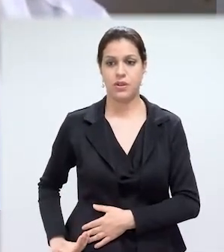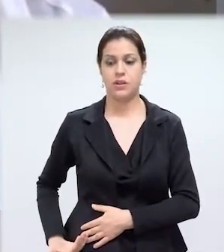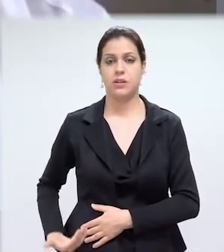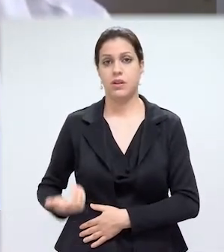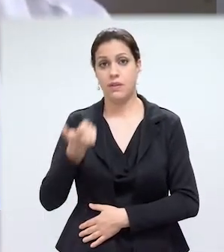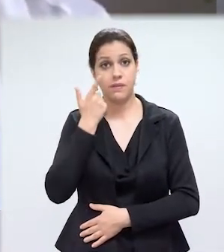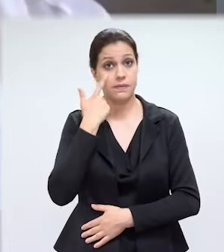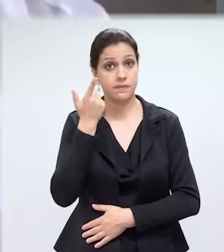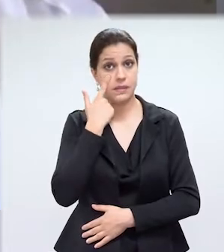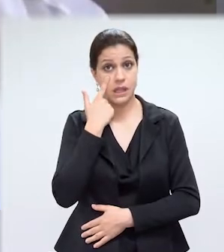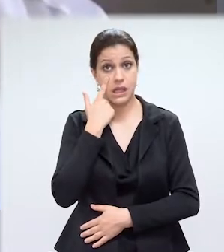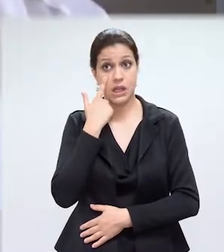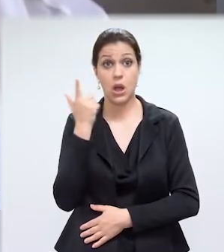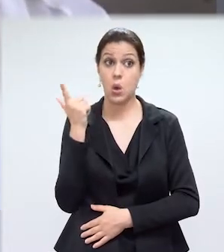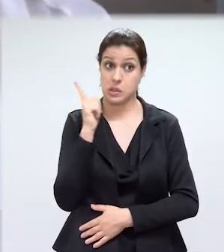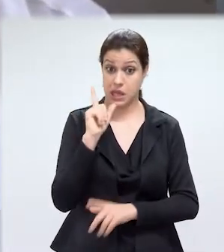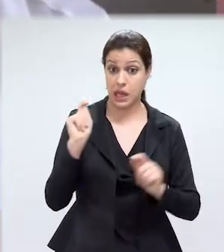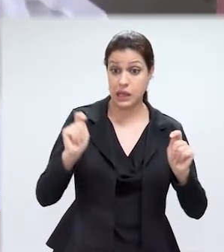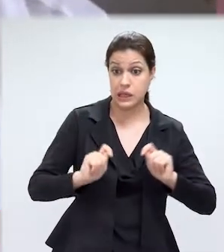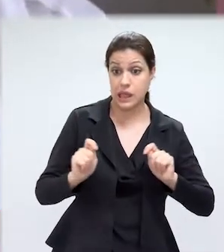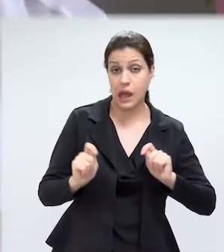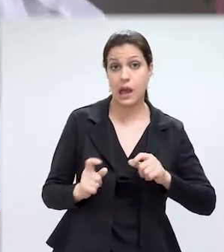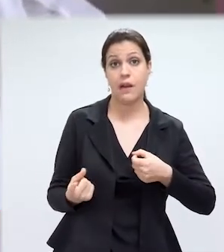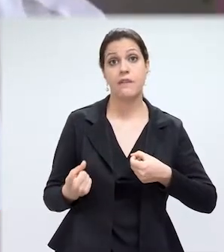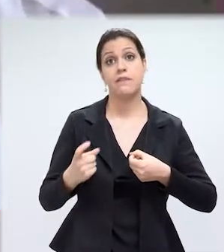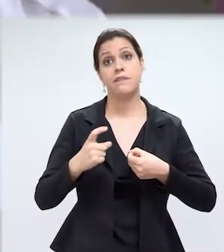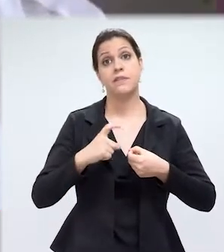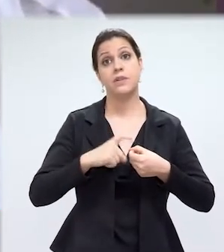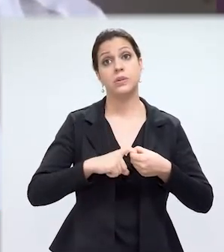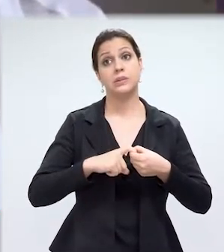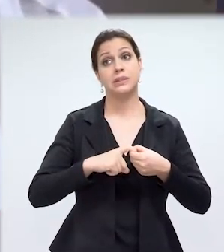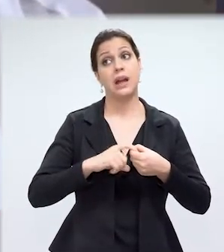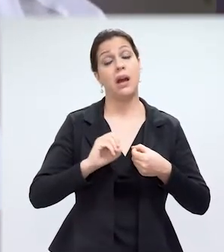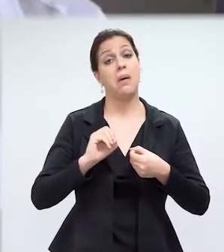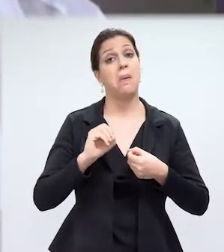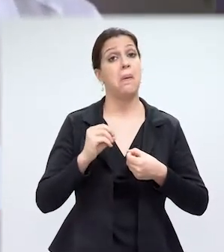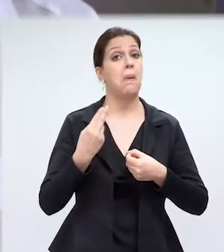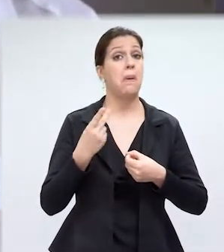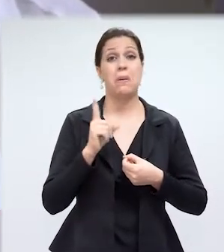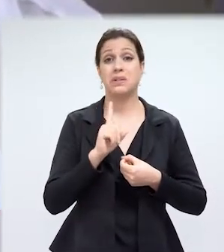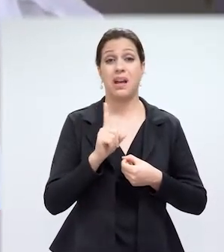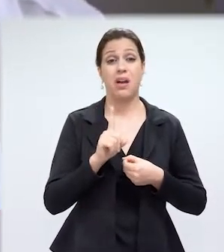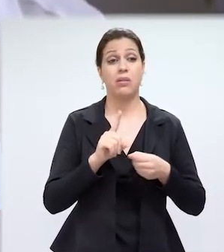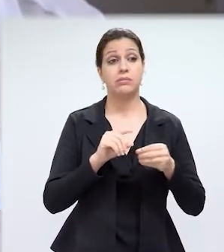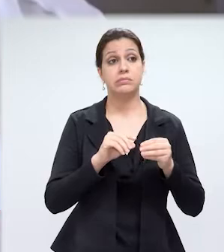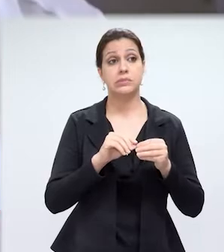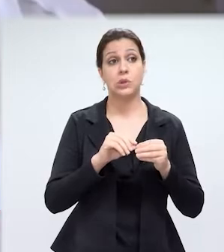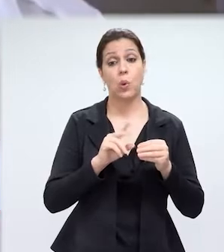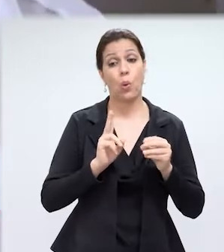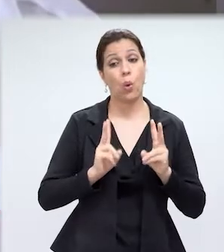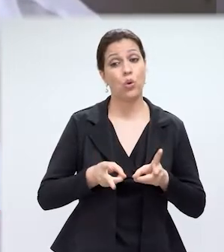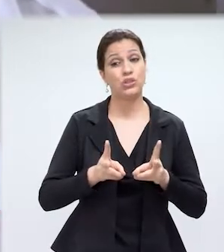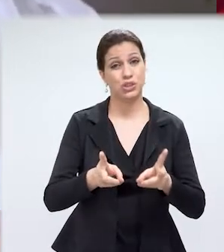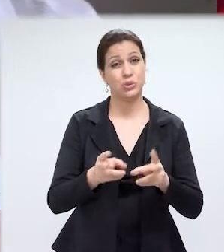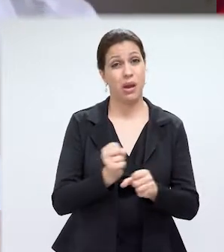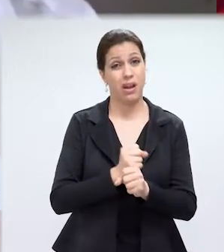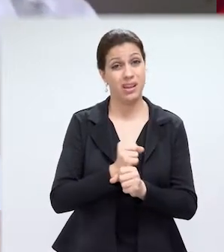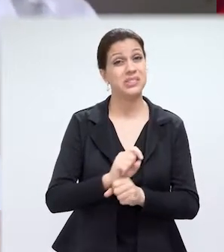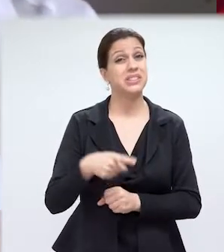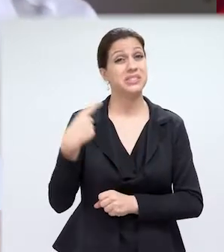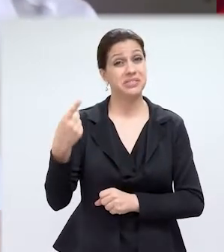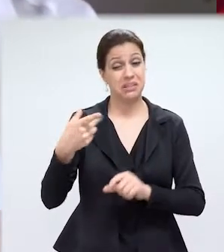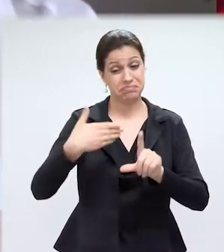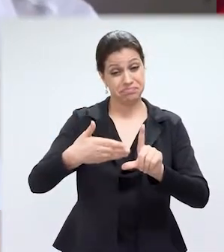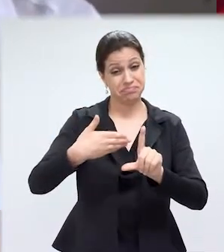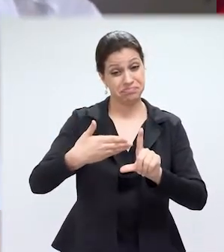rede estadual já vê a rede pública já vê essa possibilidade de se estender aí pelo